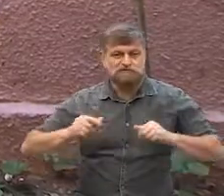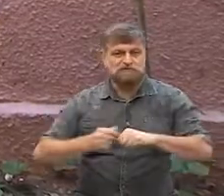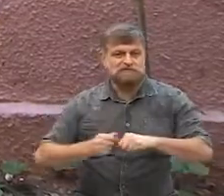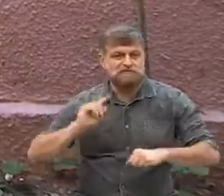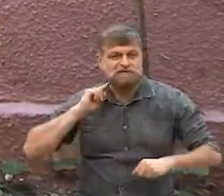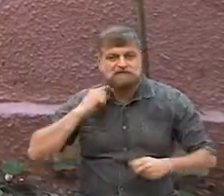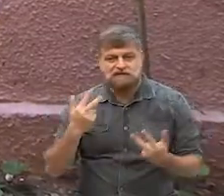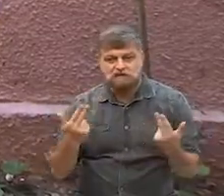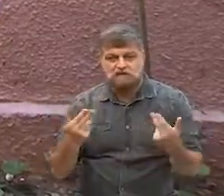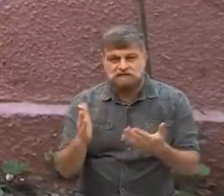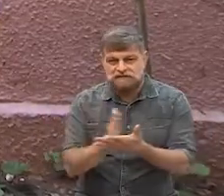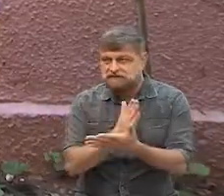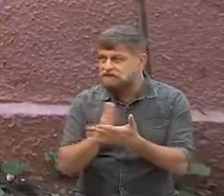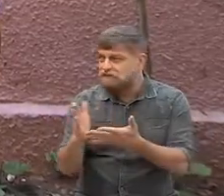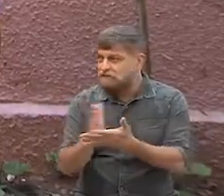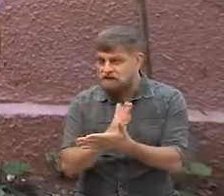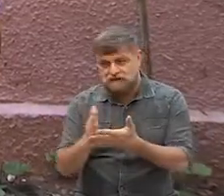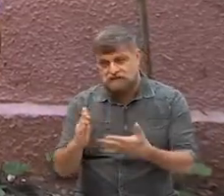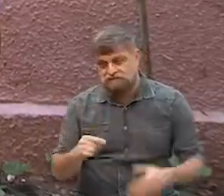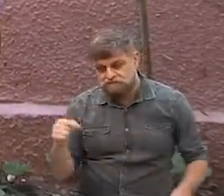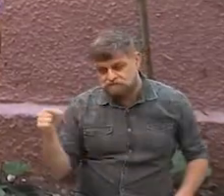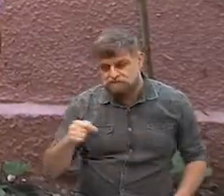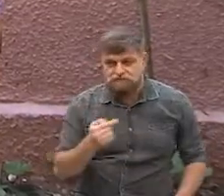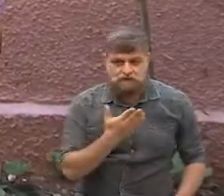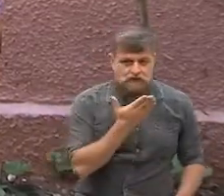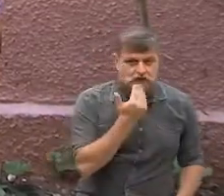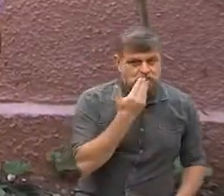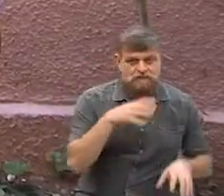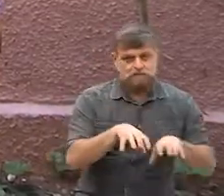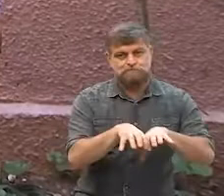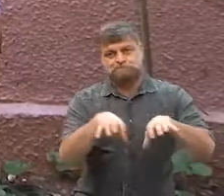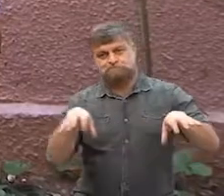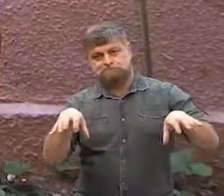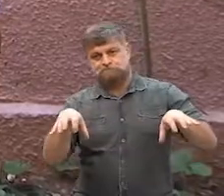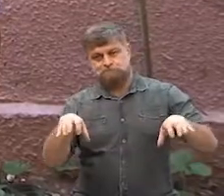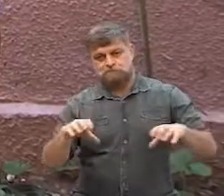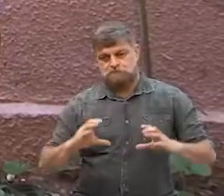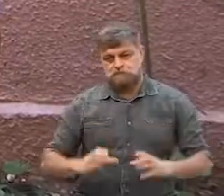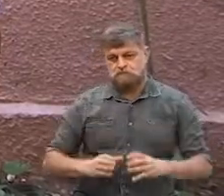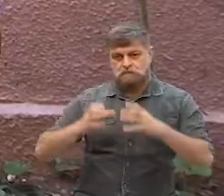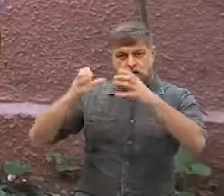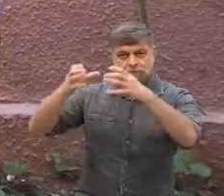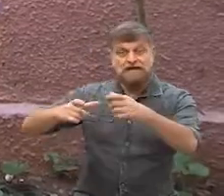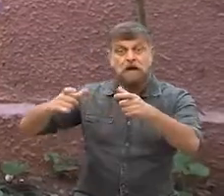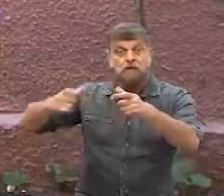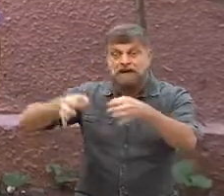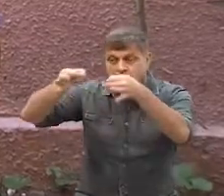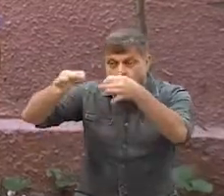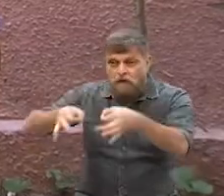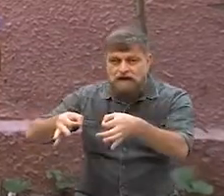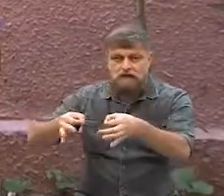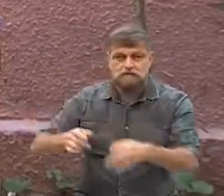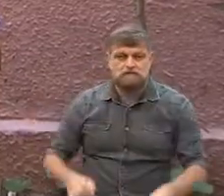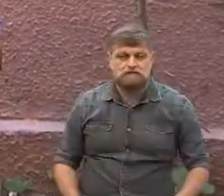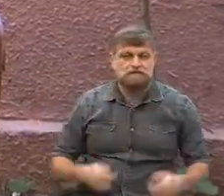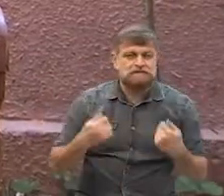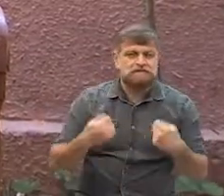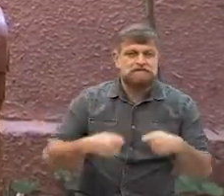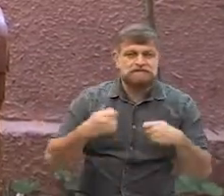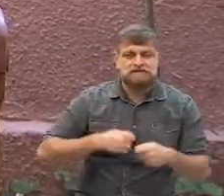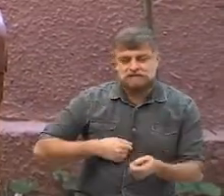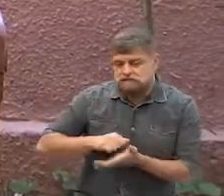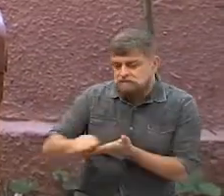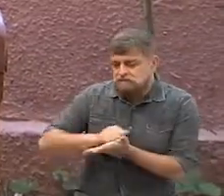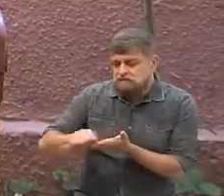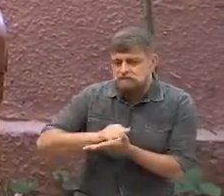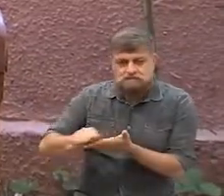precisa separar do orgânico isso e mandar para um lugar adequado. Não precisa